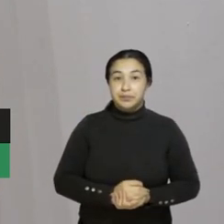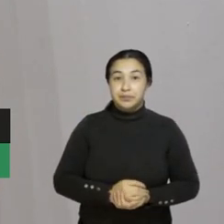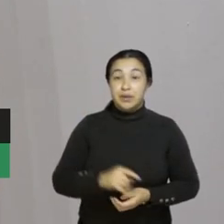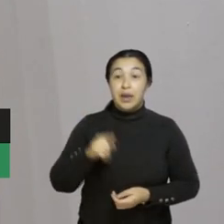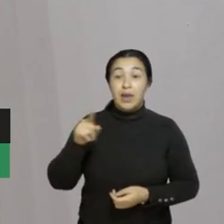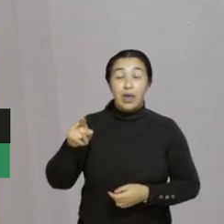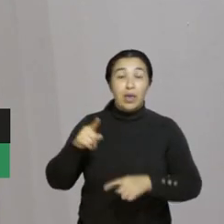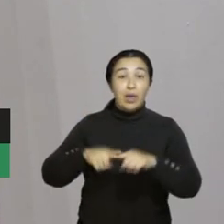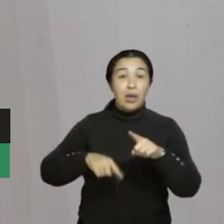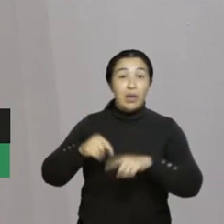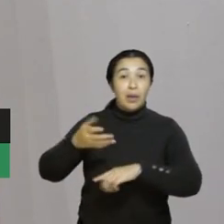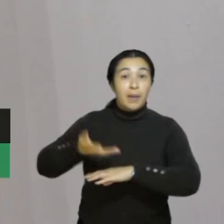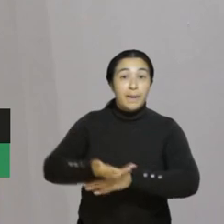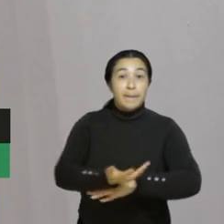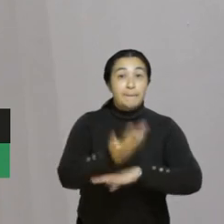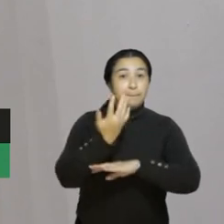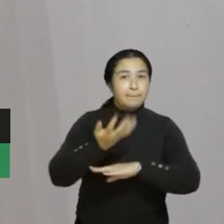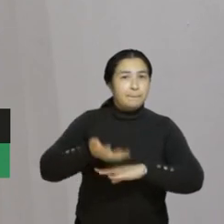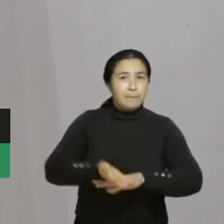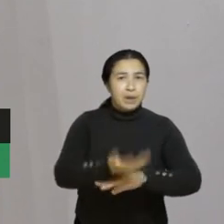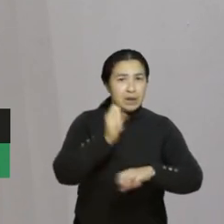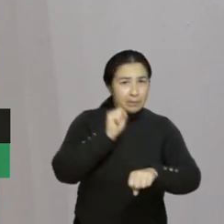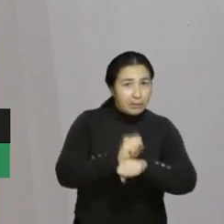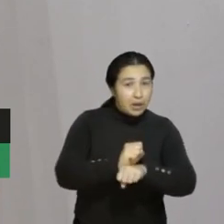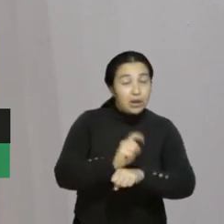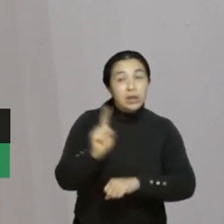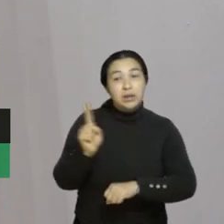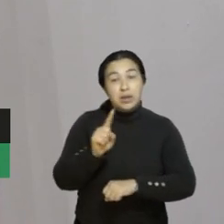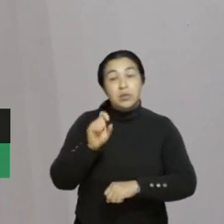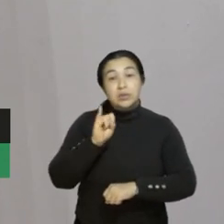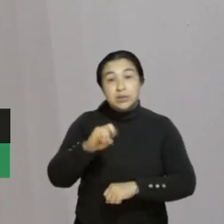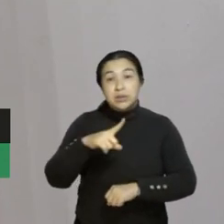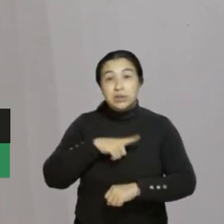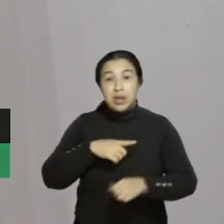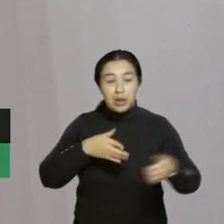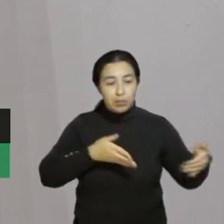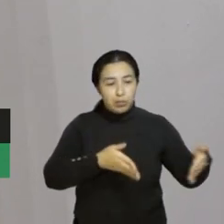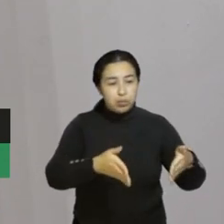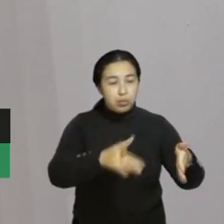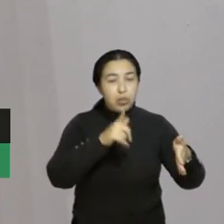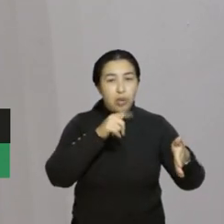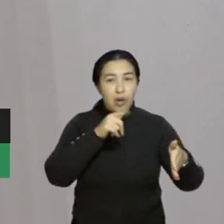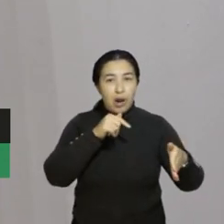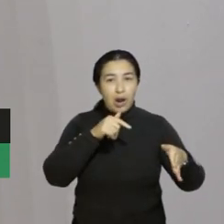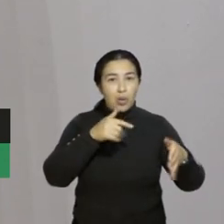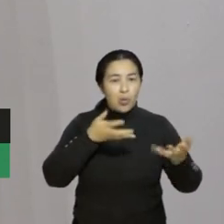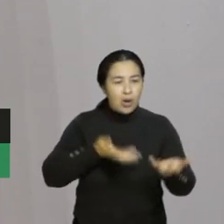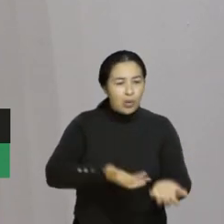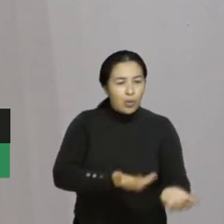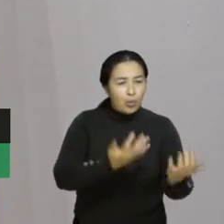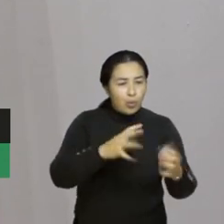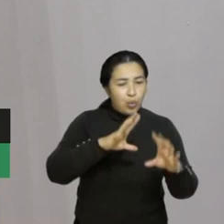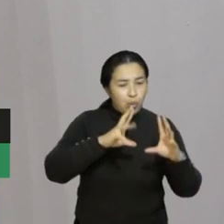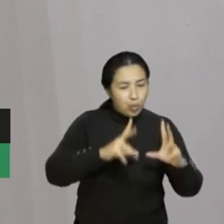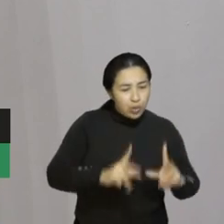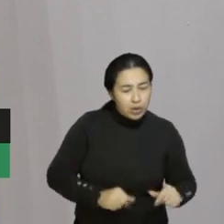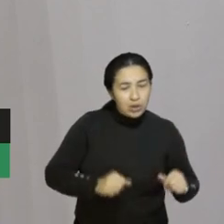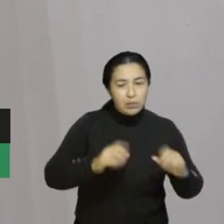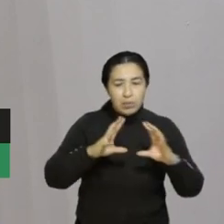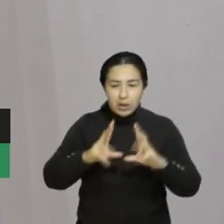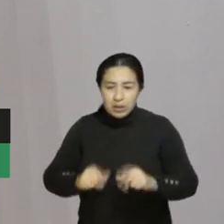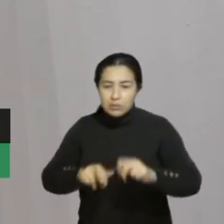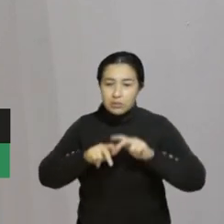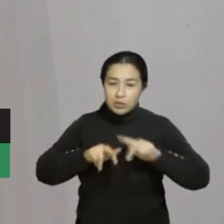param. Enquanto tiver rio para dragar, dragagem para preparar, canalização para limpar,